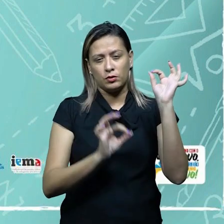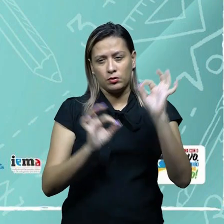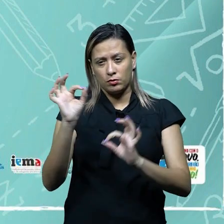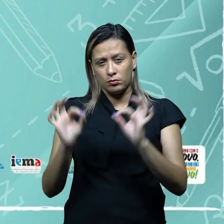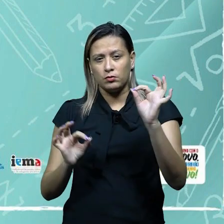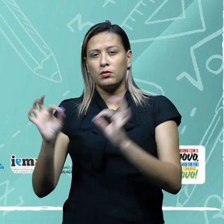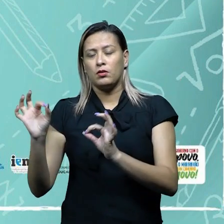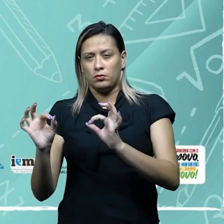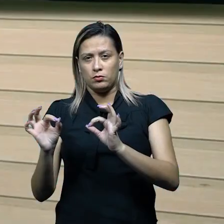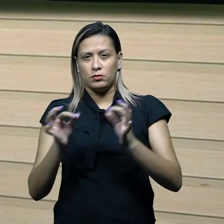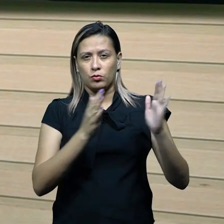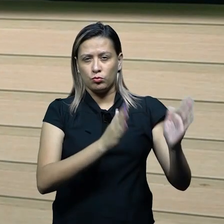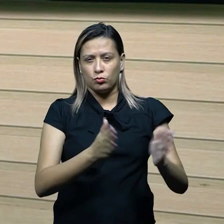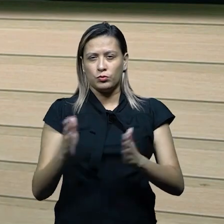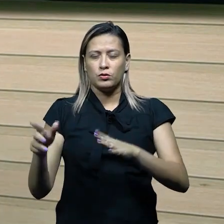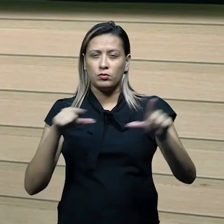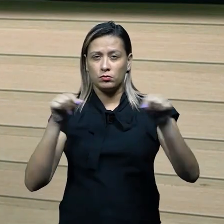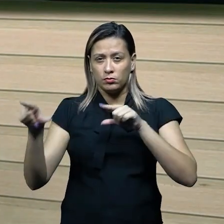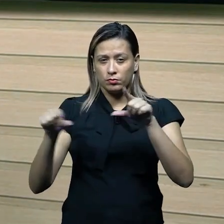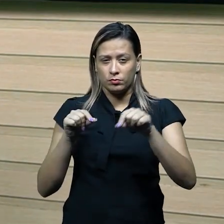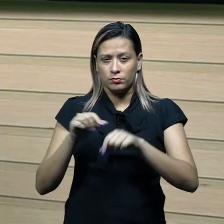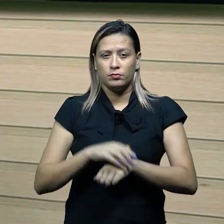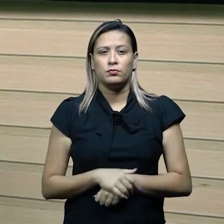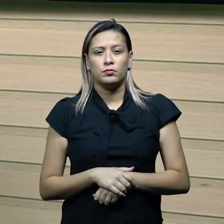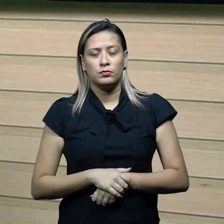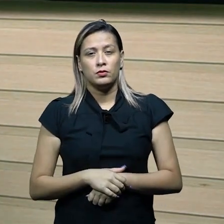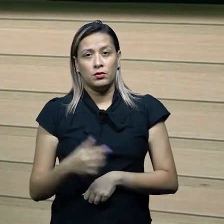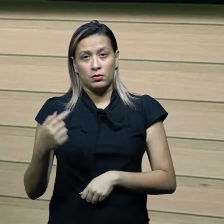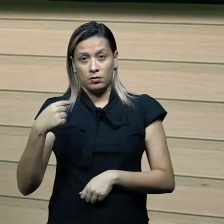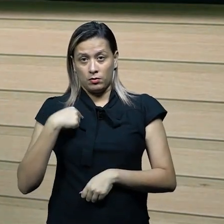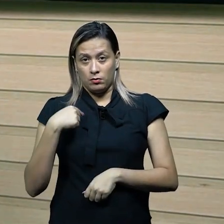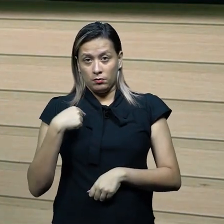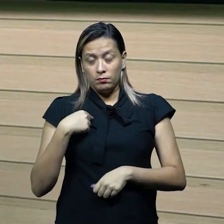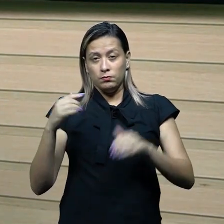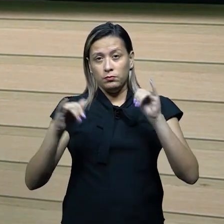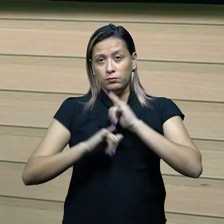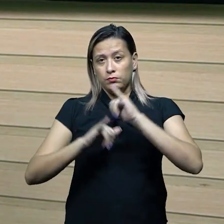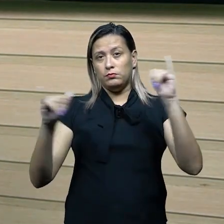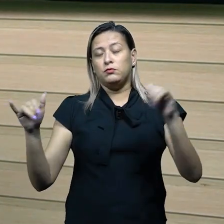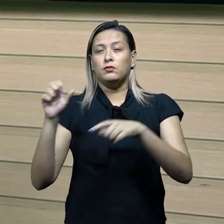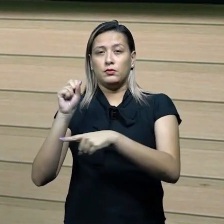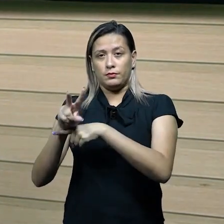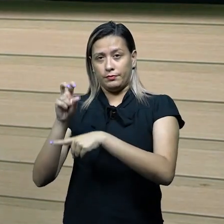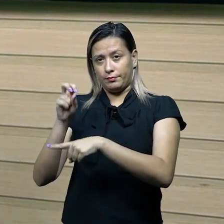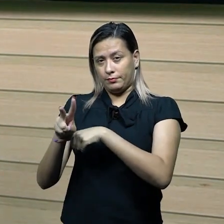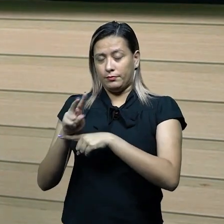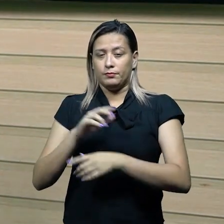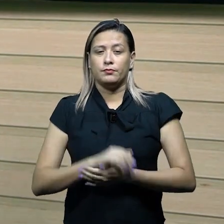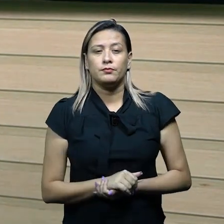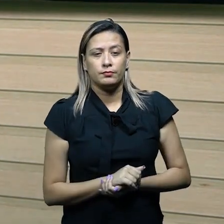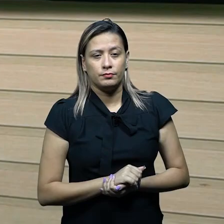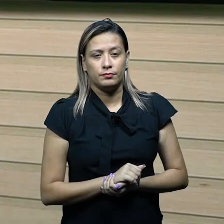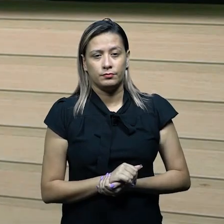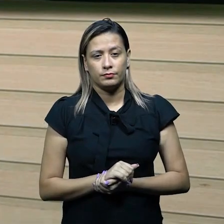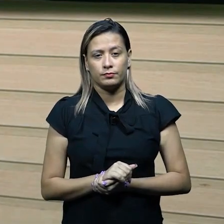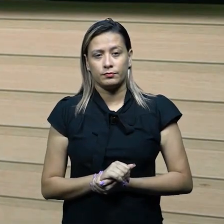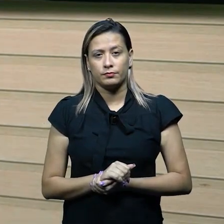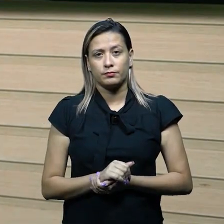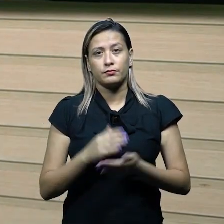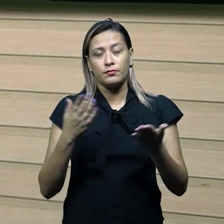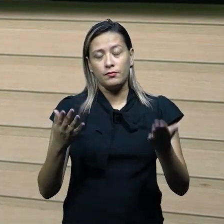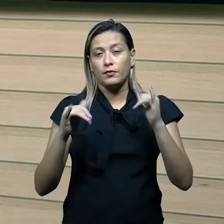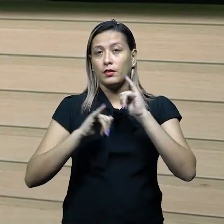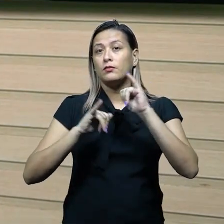processo seletivo. Então, eu vou recrutar, eu vou divulgar essa vaga, eu vou propagar essa vaga. Então, é o anúncio